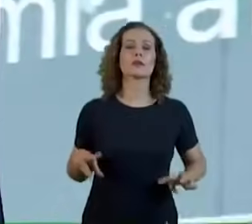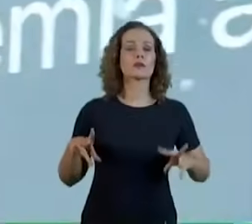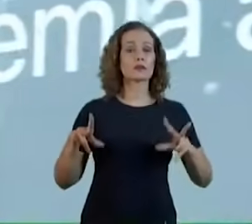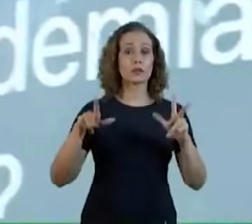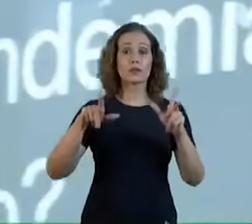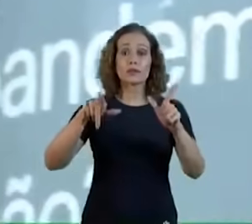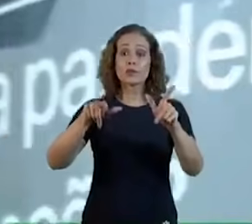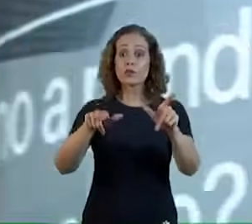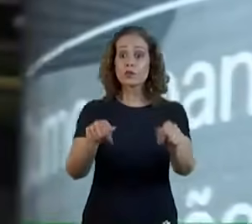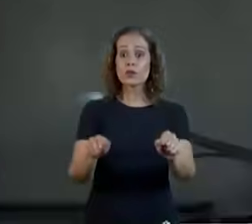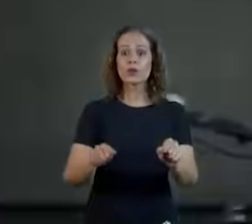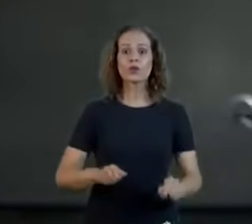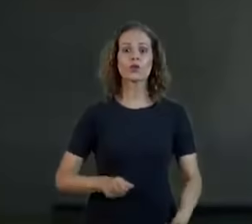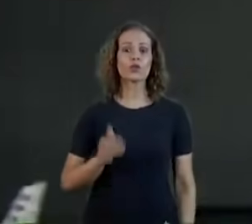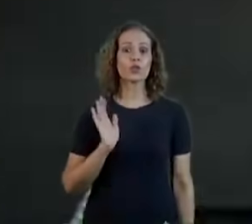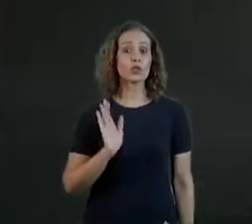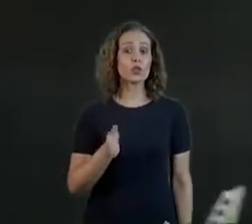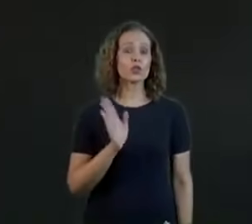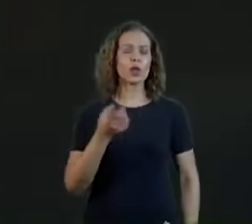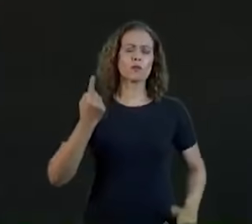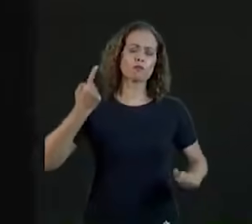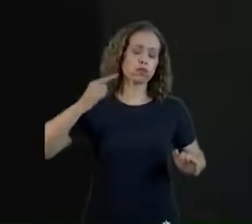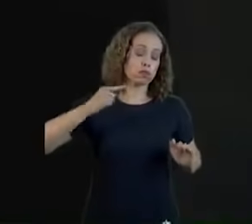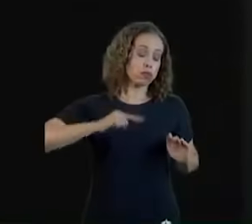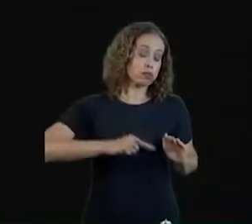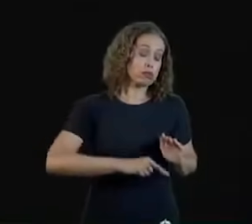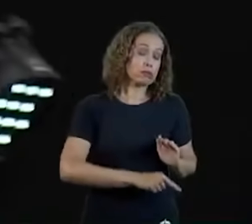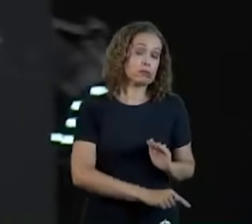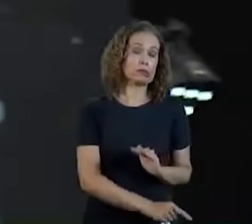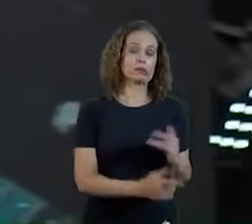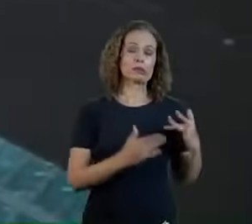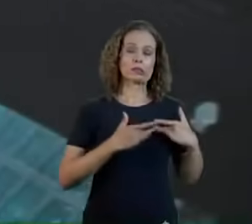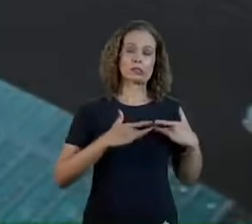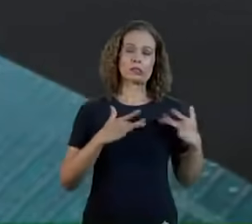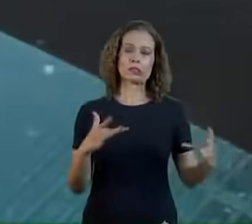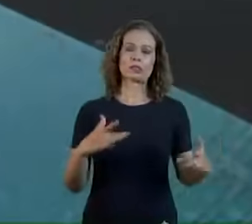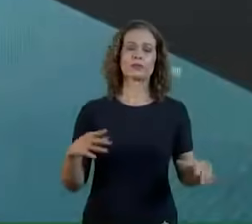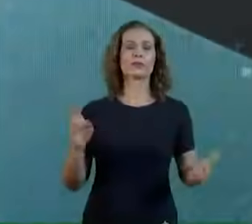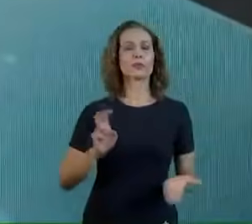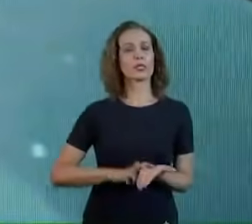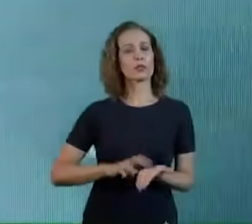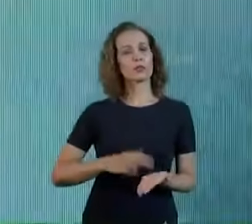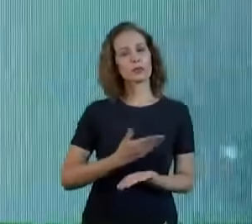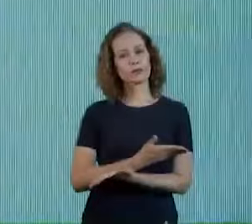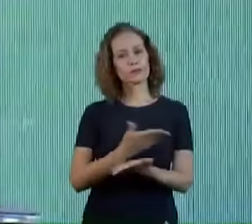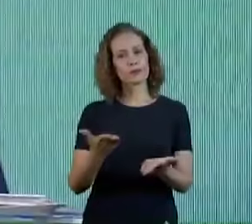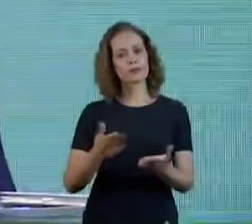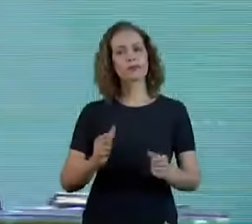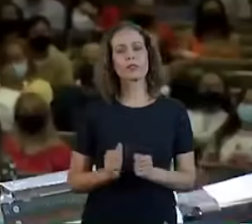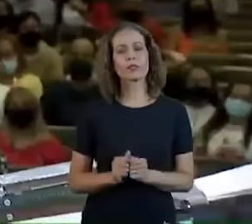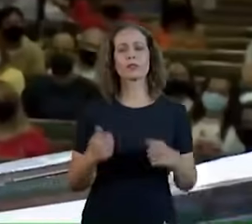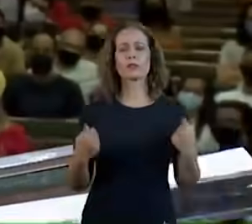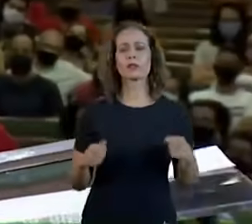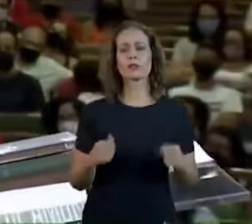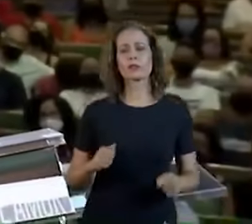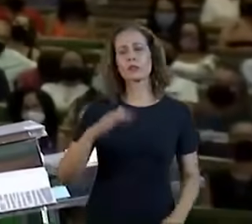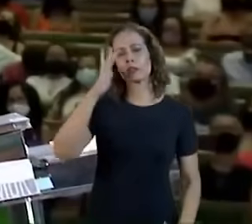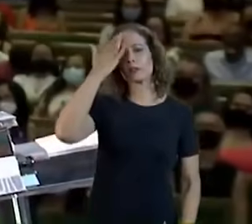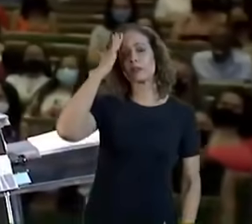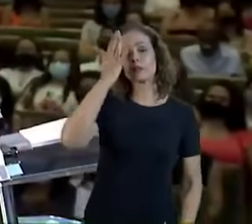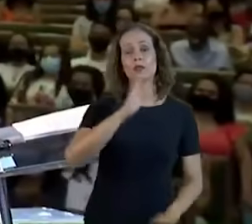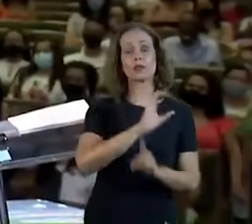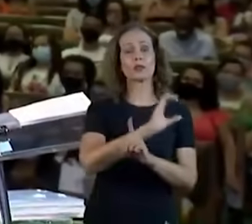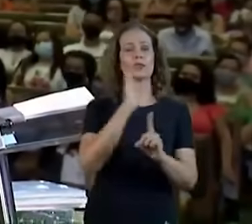nós foi profundamente tocado. E essa manhã eu queria que você encarasse esse culto como uma ida